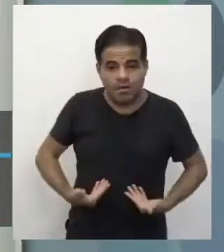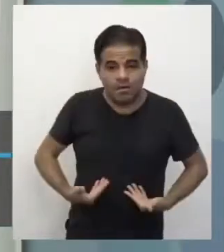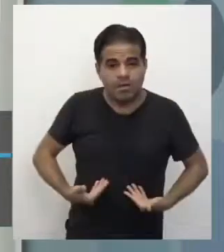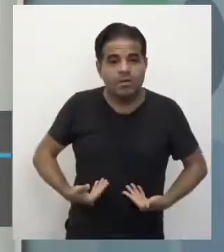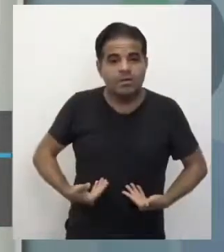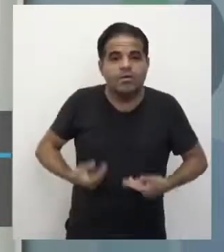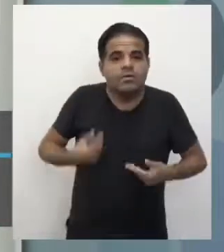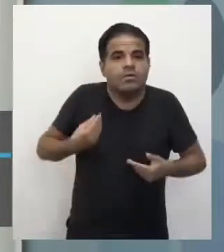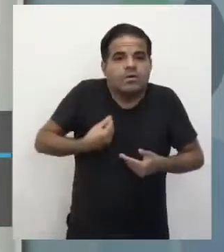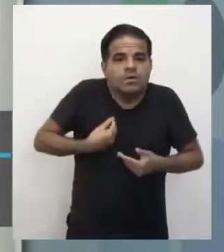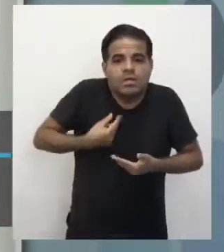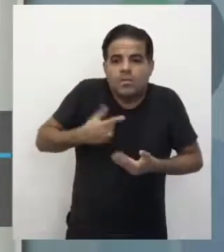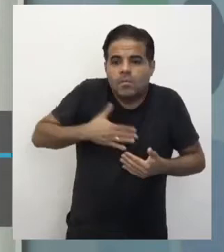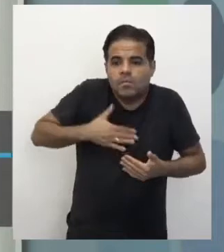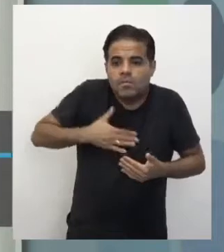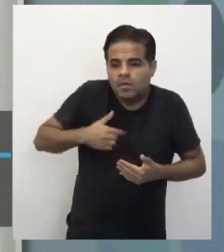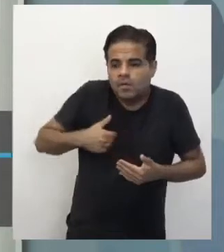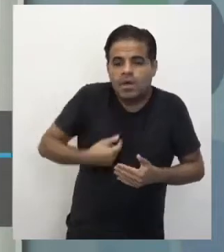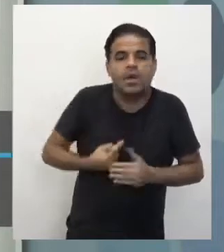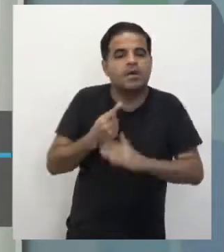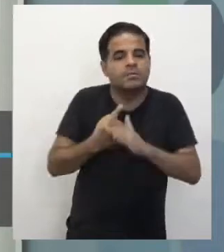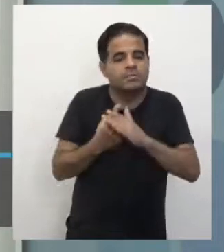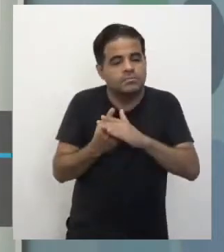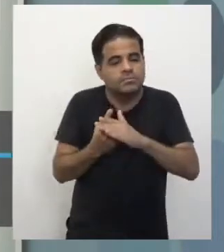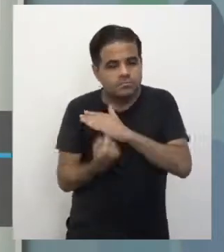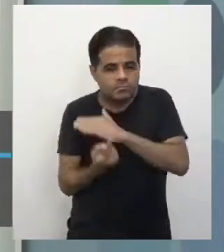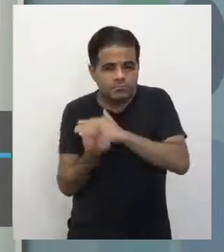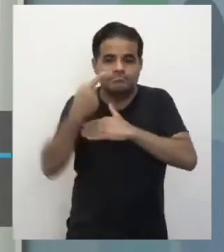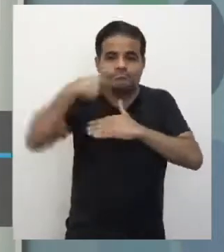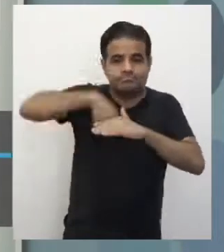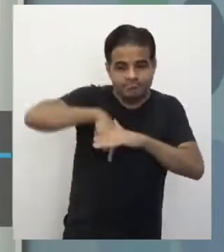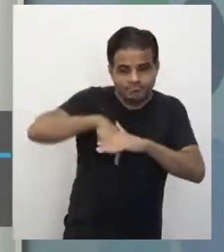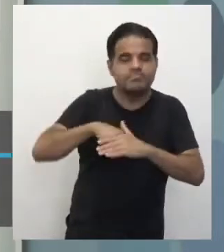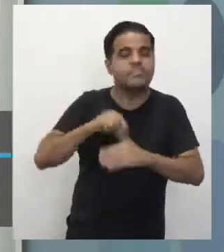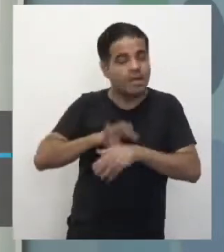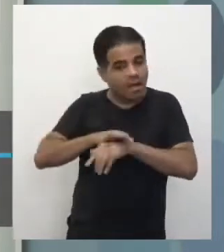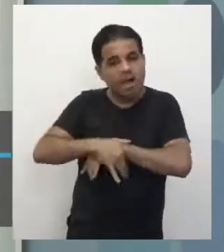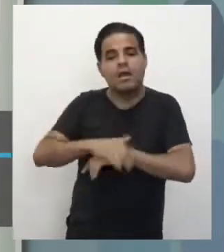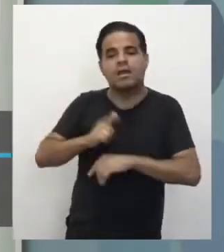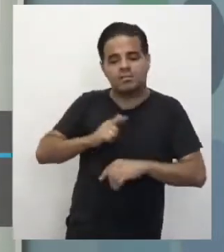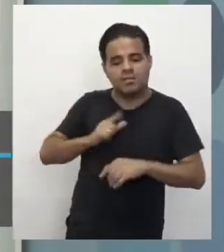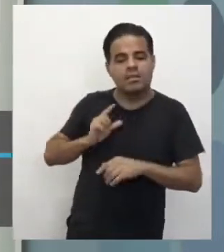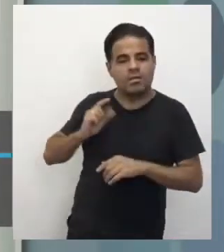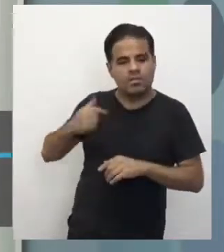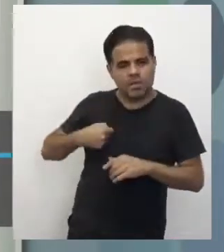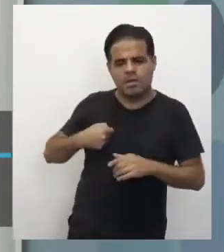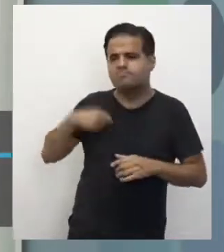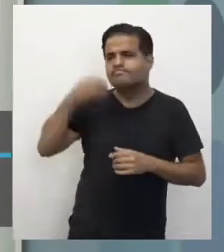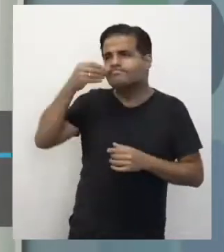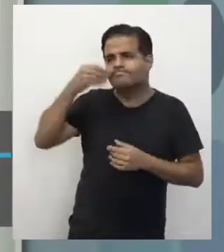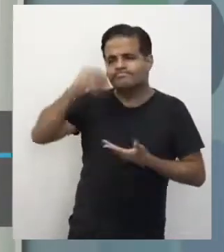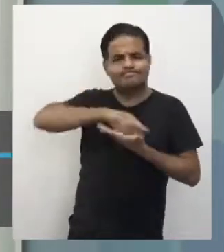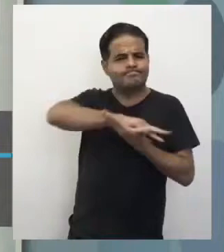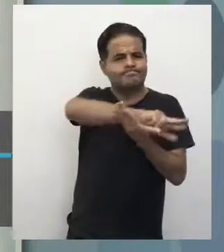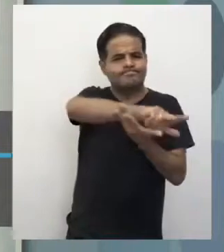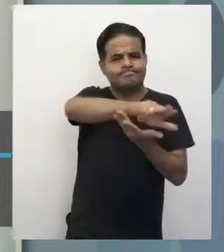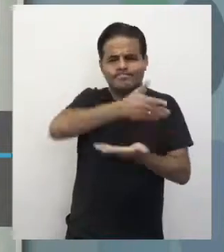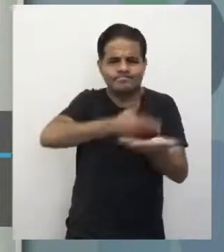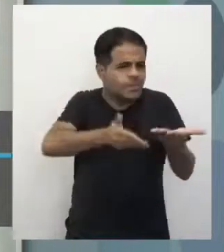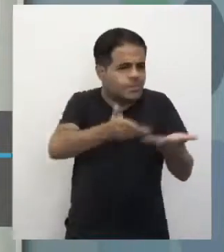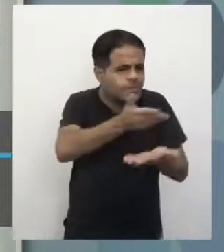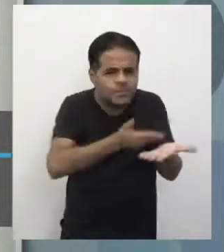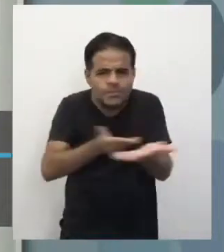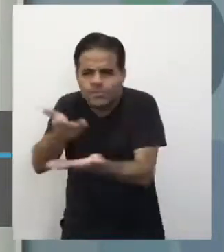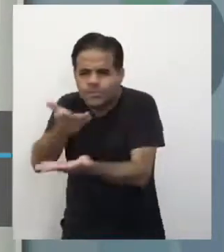que ainda exista um eu ali? A subjetividade. É isso que ainda garante um eu, apesar de tantas experiências diferentes, relações